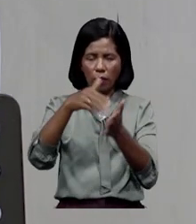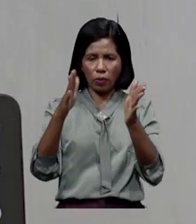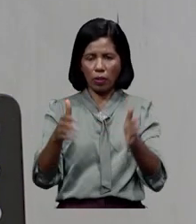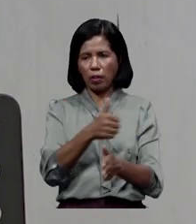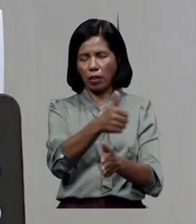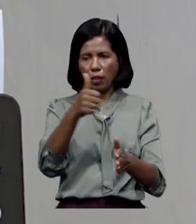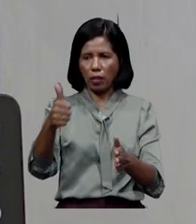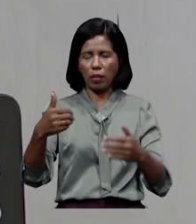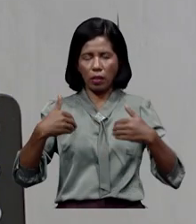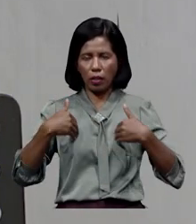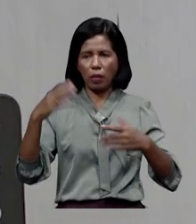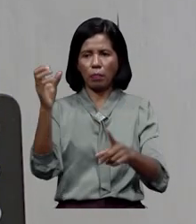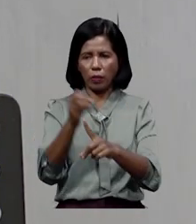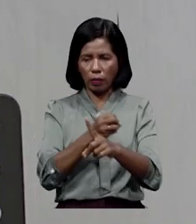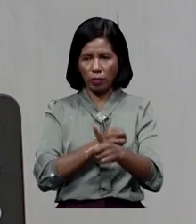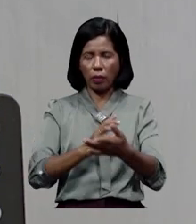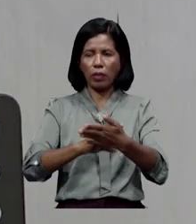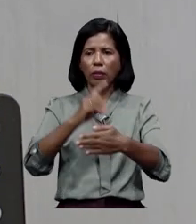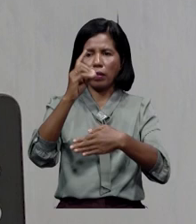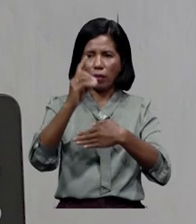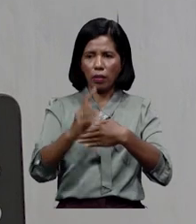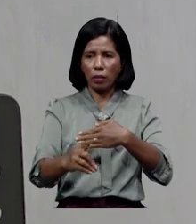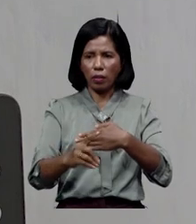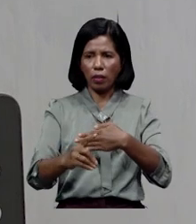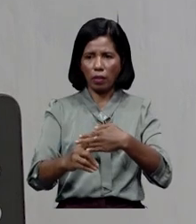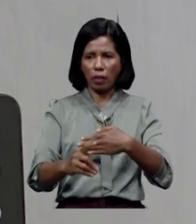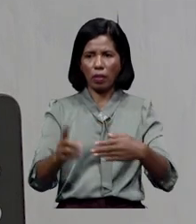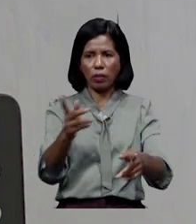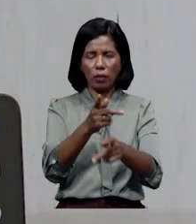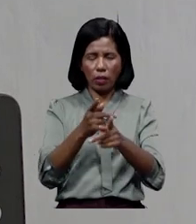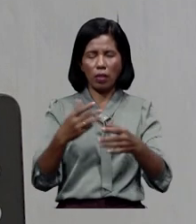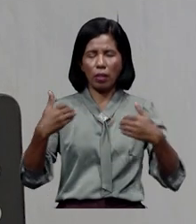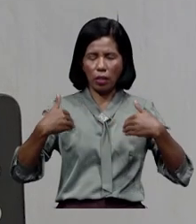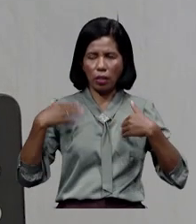e a oportunidade a tu desenvolver minha potência atômica.